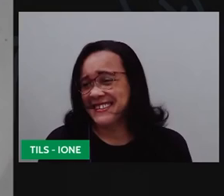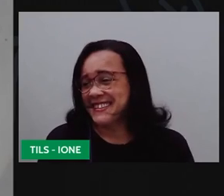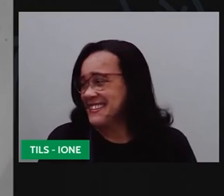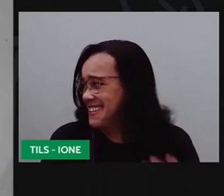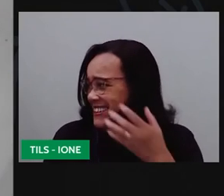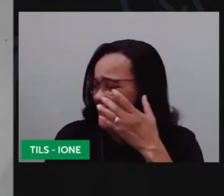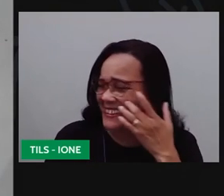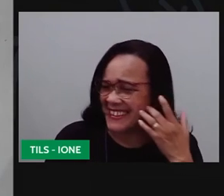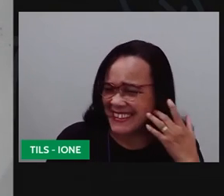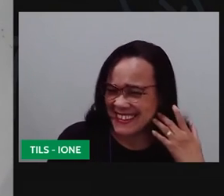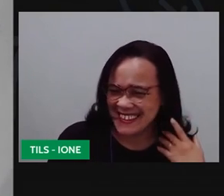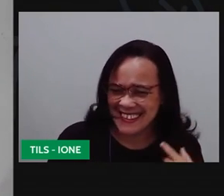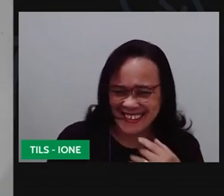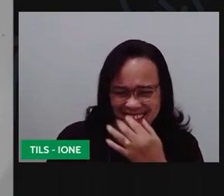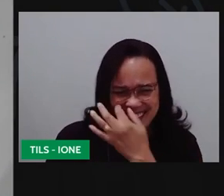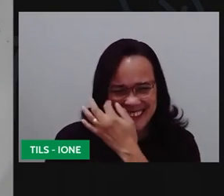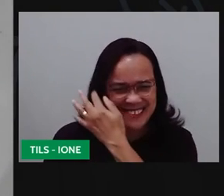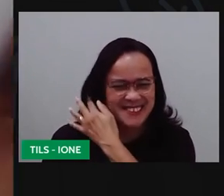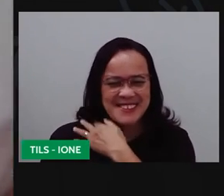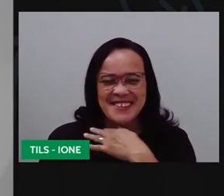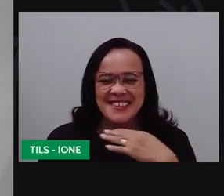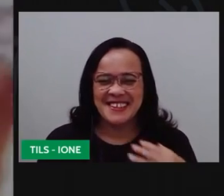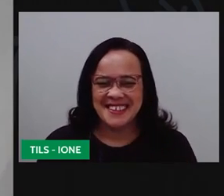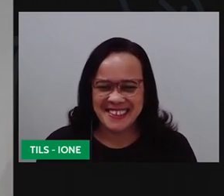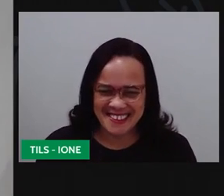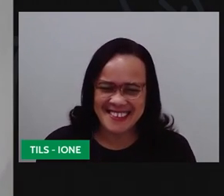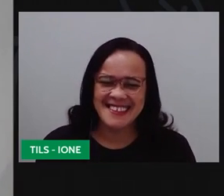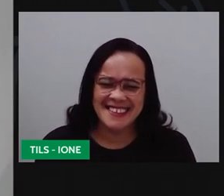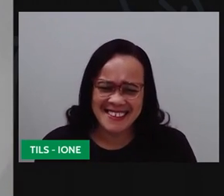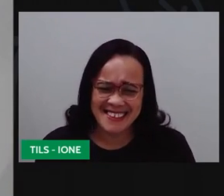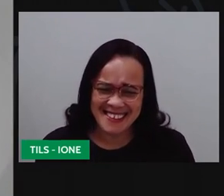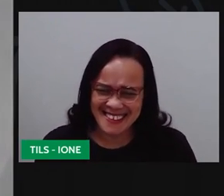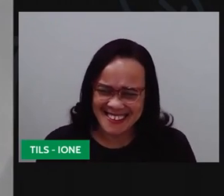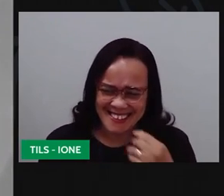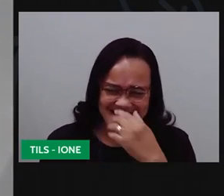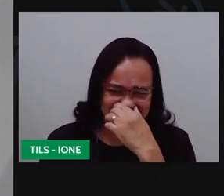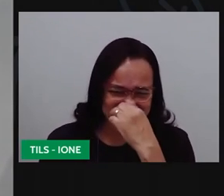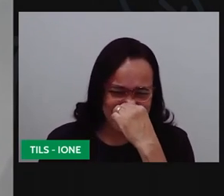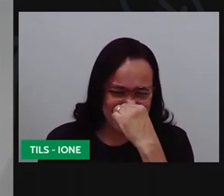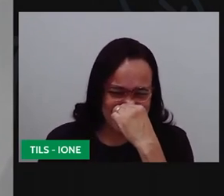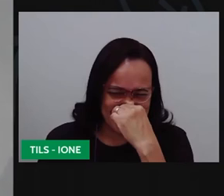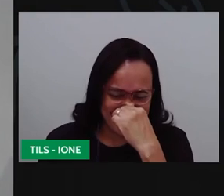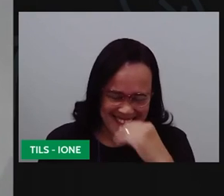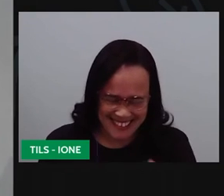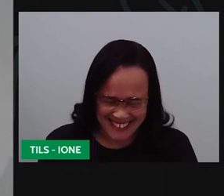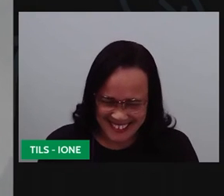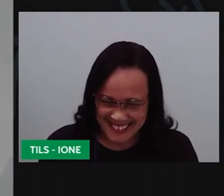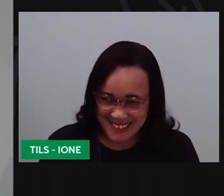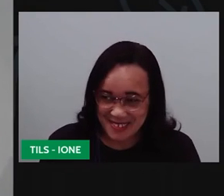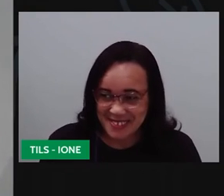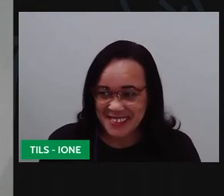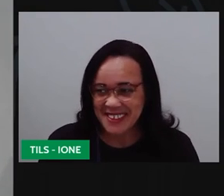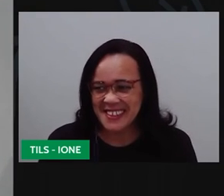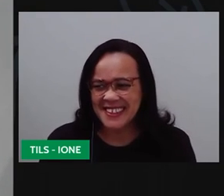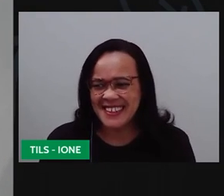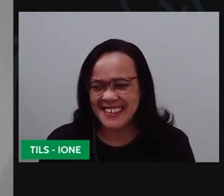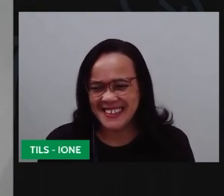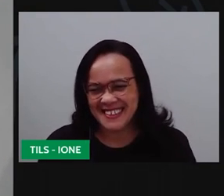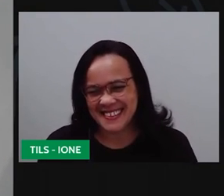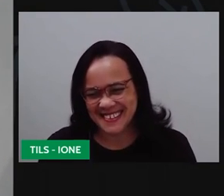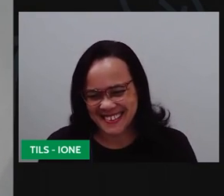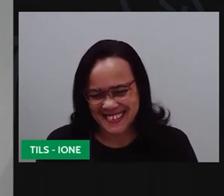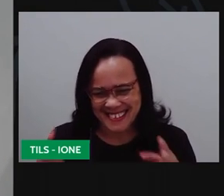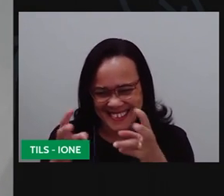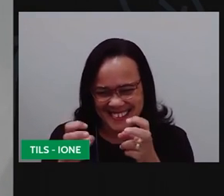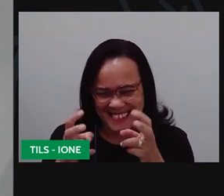hoje eu tô achando o negócio fácil então o certo mesmo a gente dificultar a vida de Ione vamos dificultar que aparece não para aí agora não achei fácil